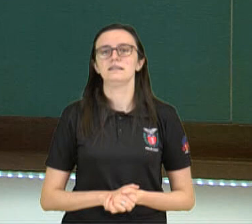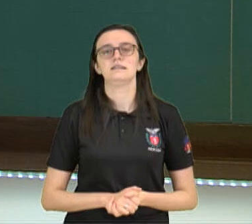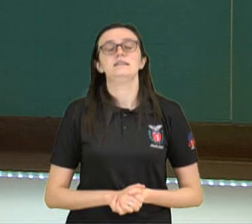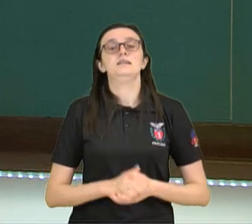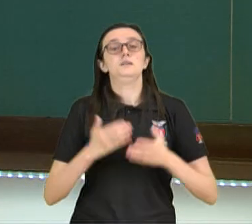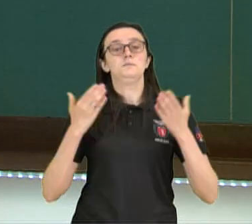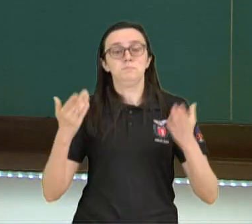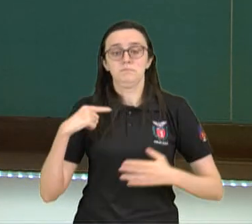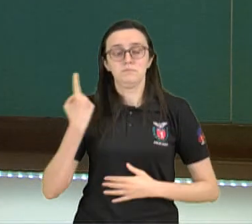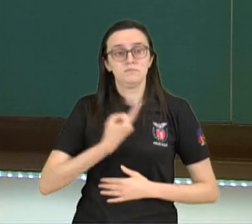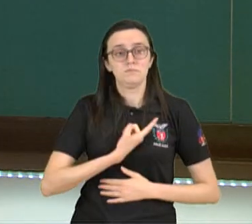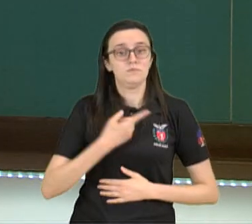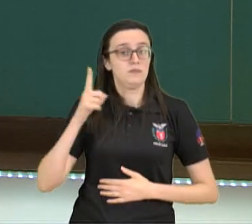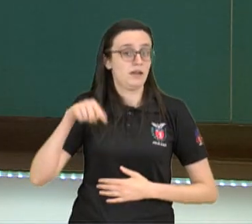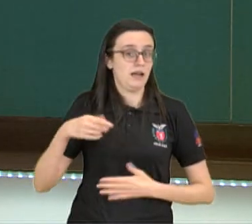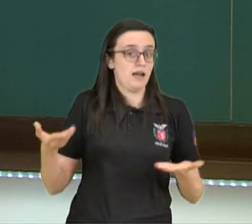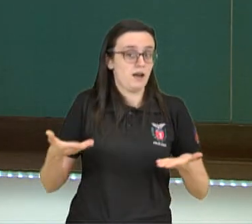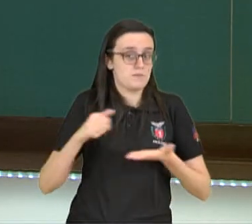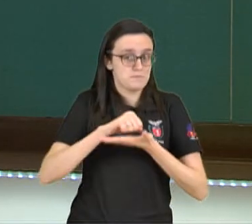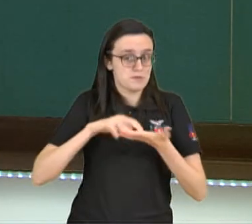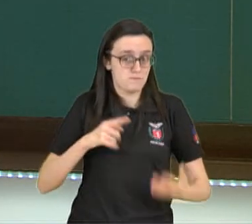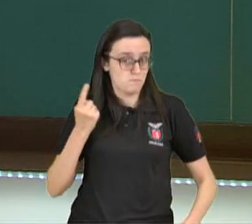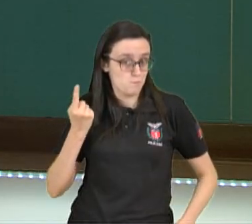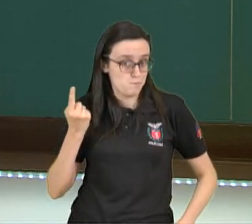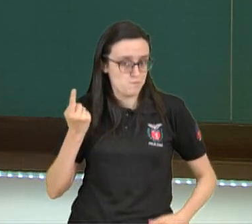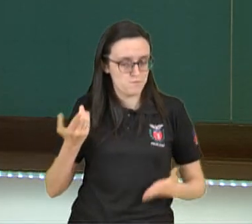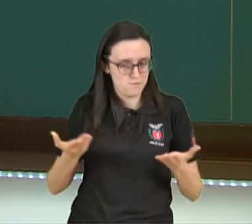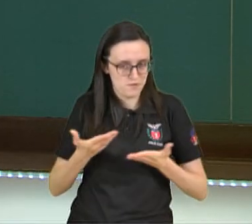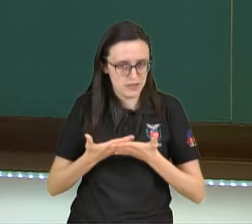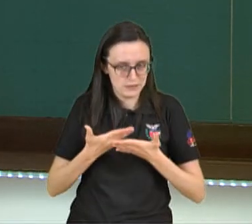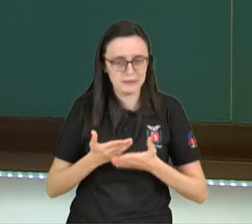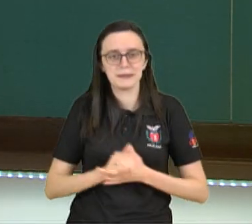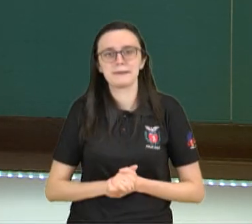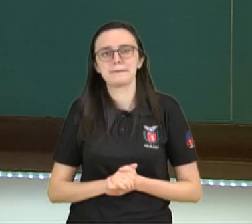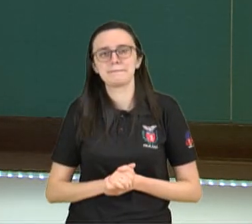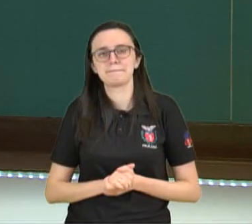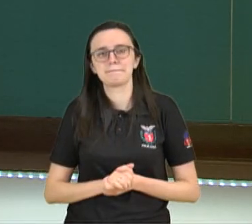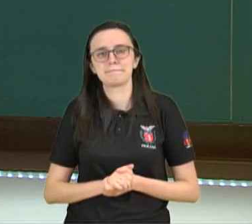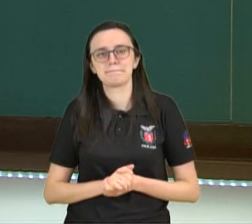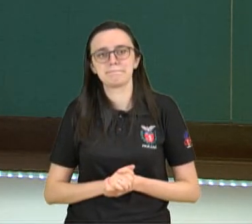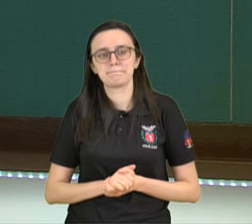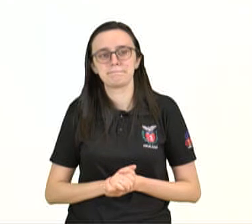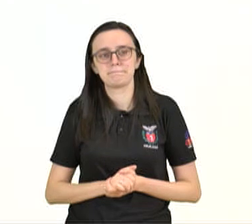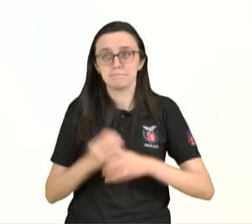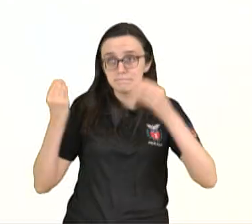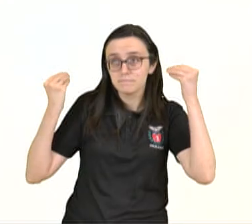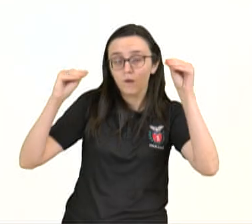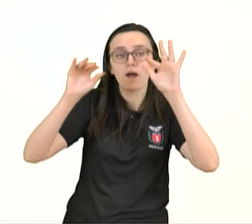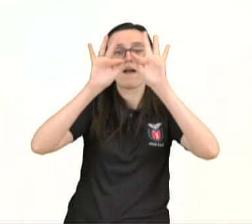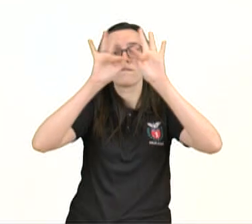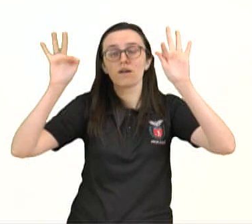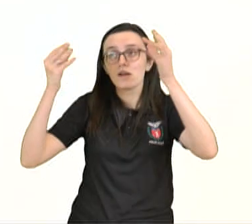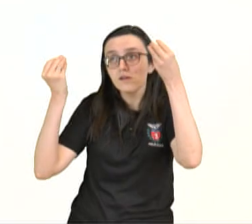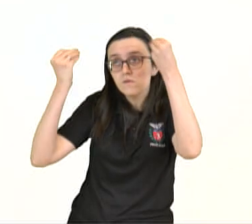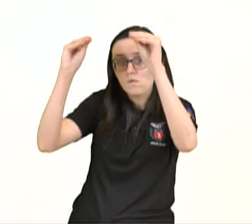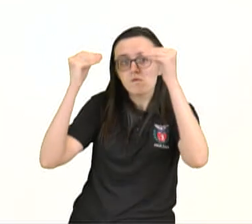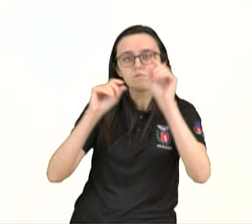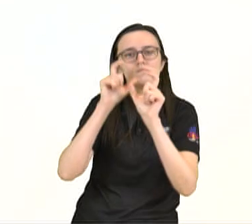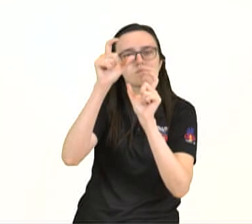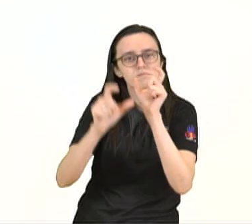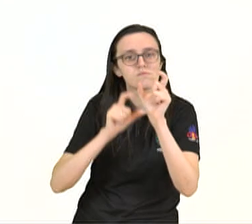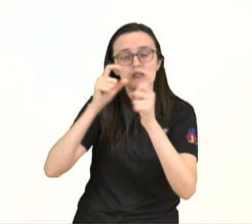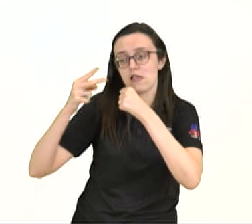Diante disso, vamos para a nossa primeira atividade dessa aula, que diz assim. Completa as frases conjugando o